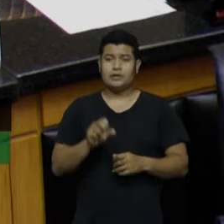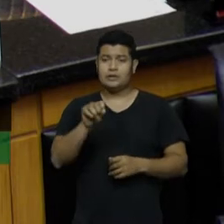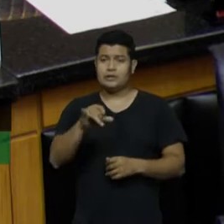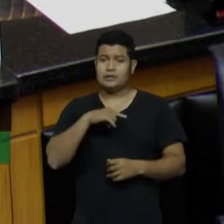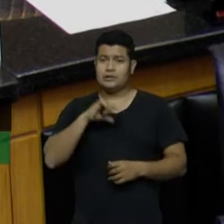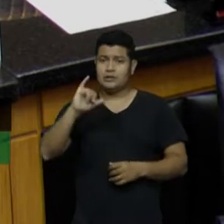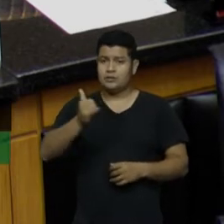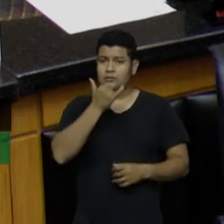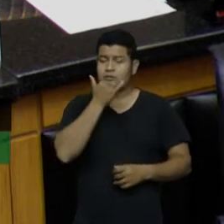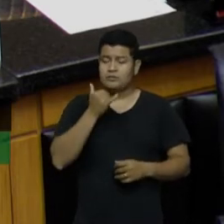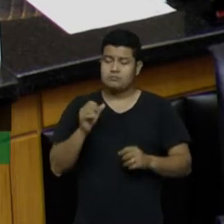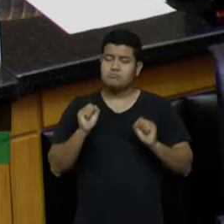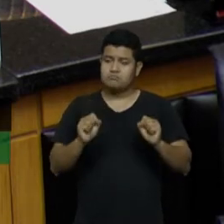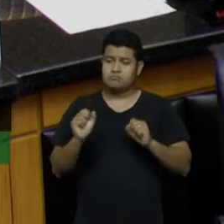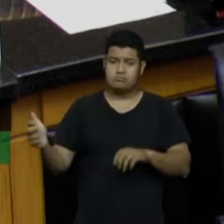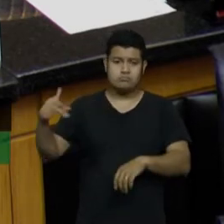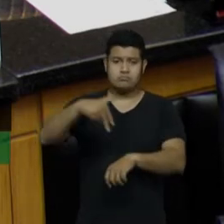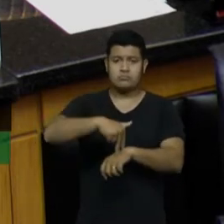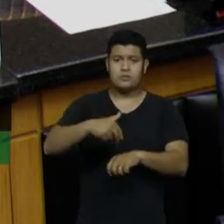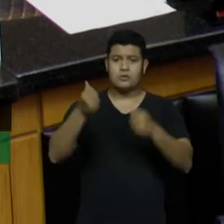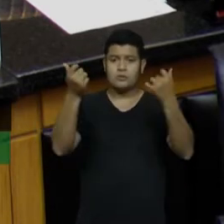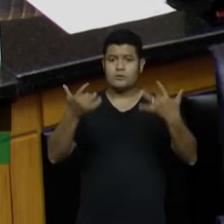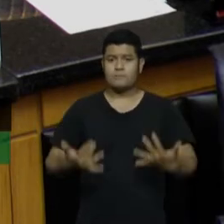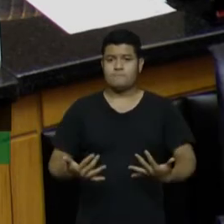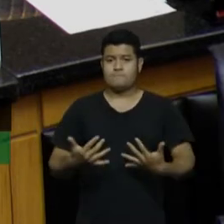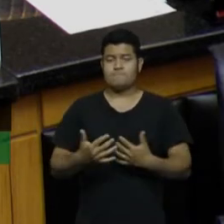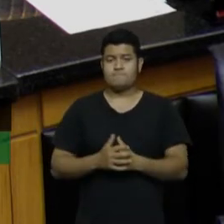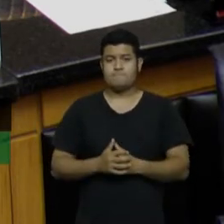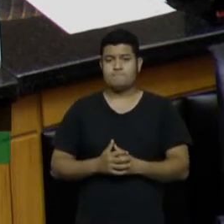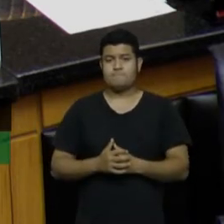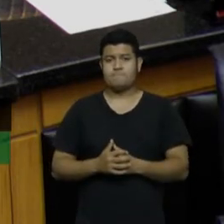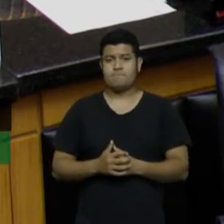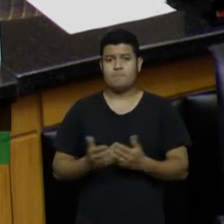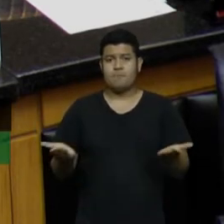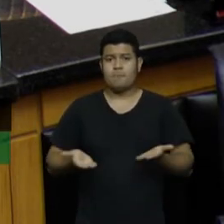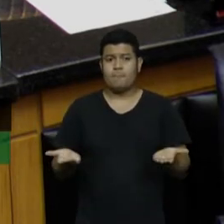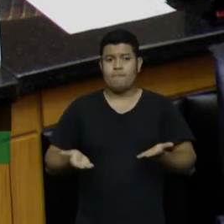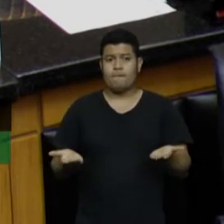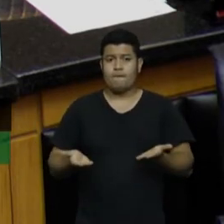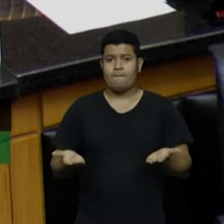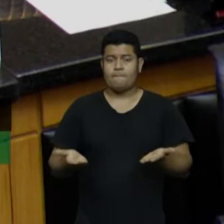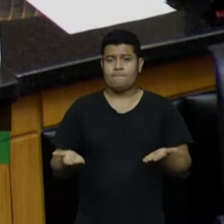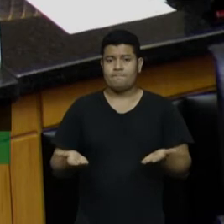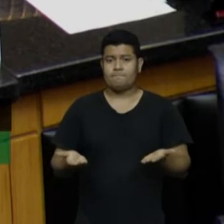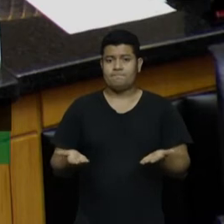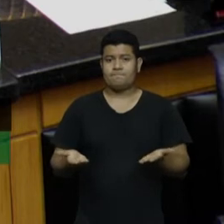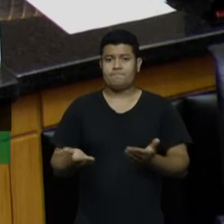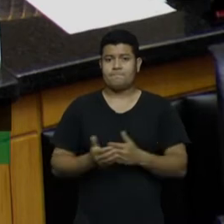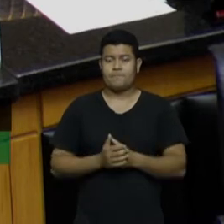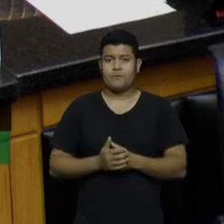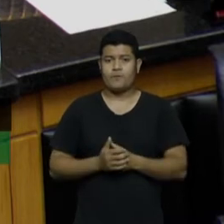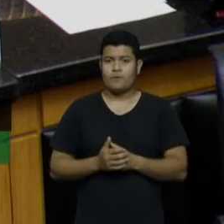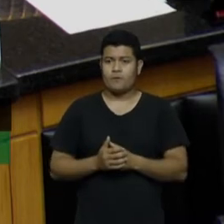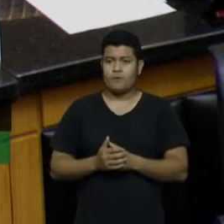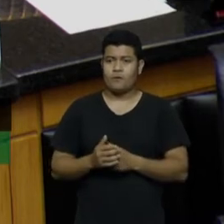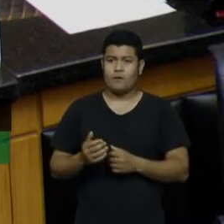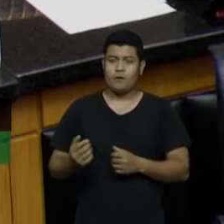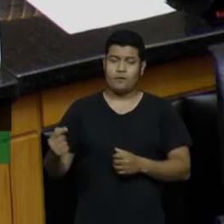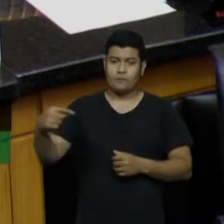Agora, não permitir que um deputado que fez o requerimento possa fazer perguntas a um secretário